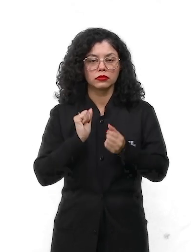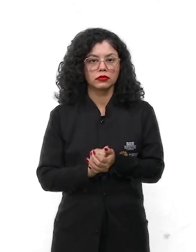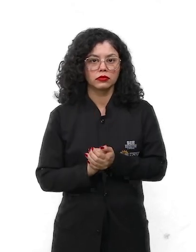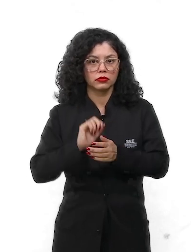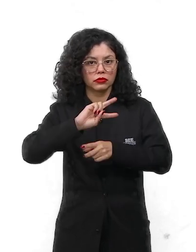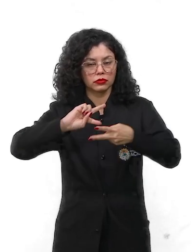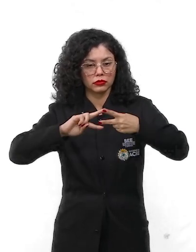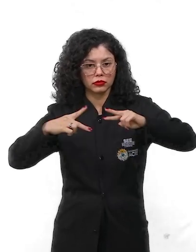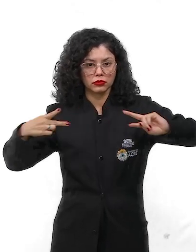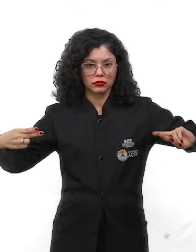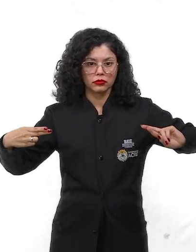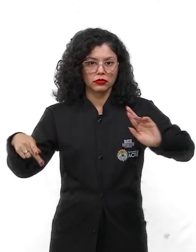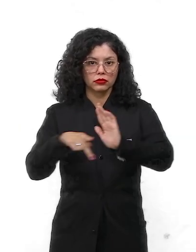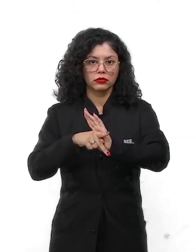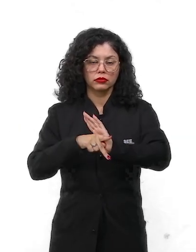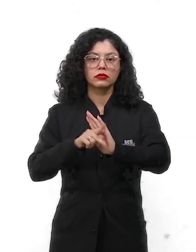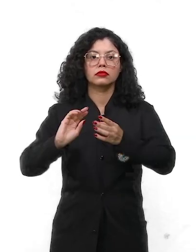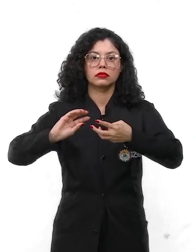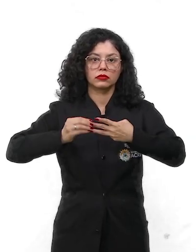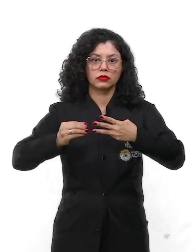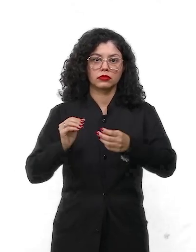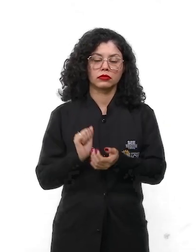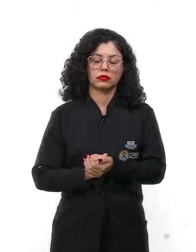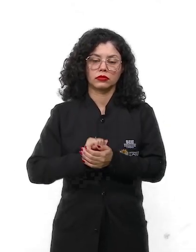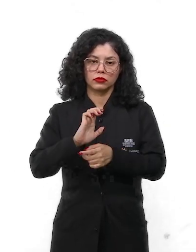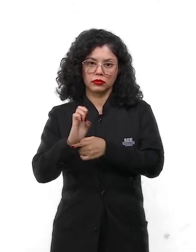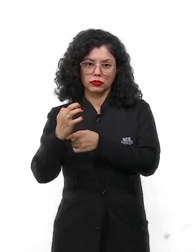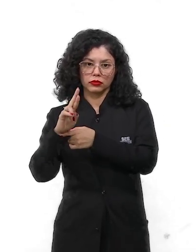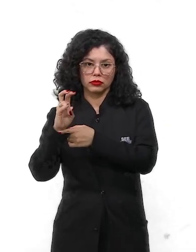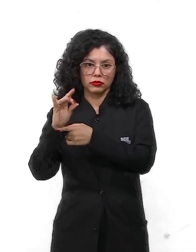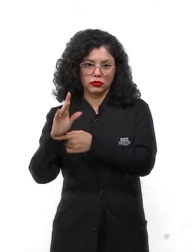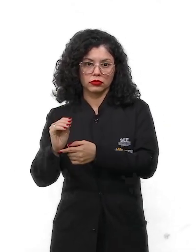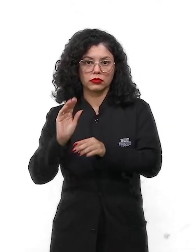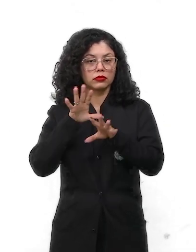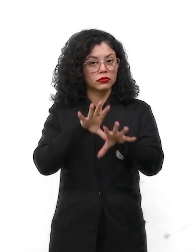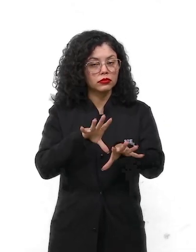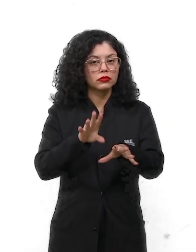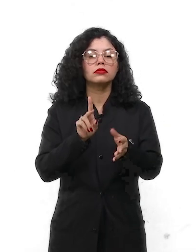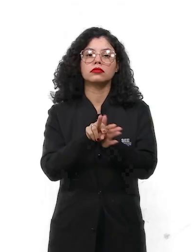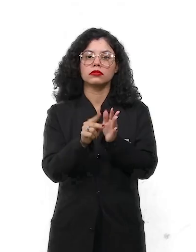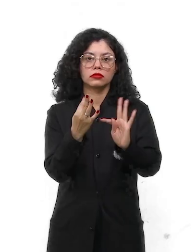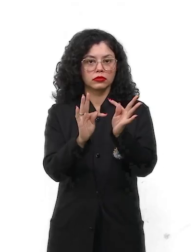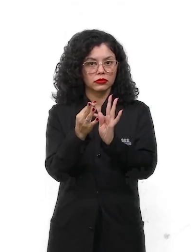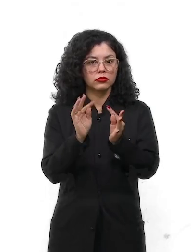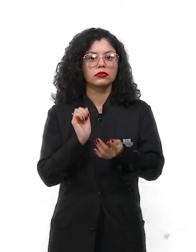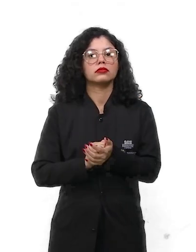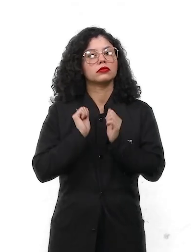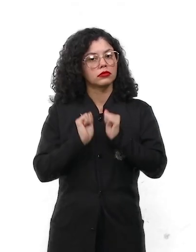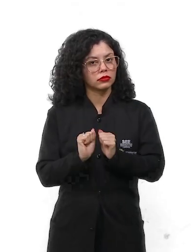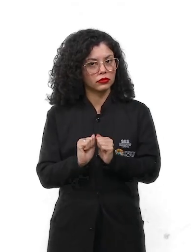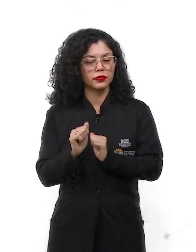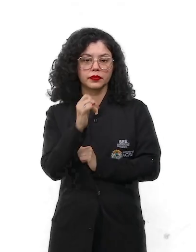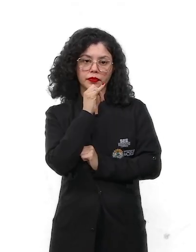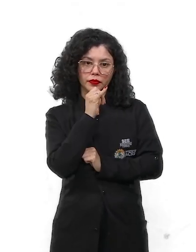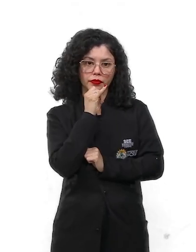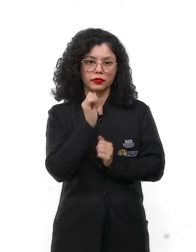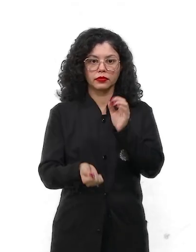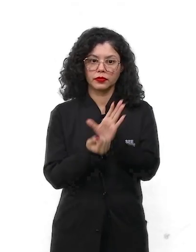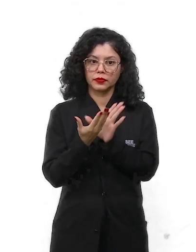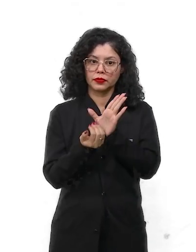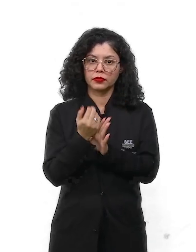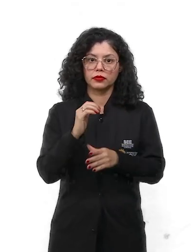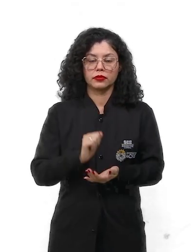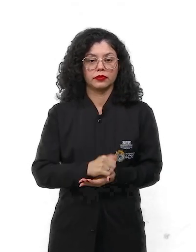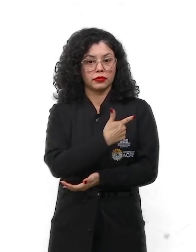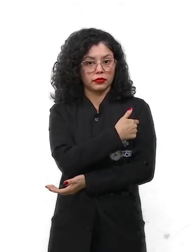DNA para dentro de uma célula hospedeira. Por essa biotecnologia, podemos, por exemplo, produzir